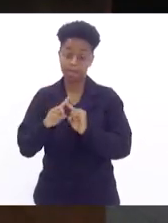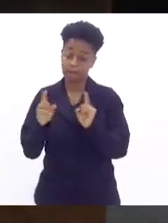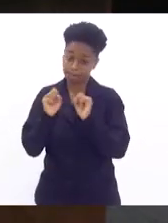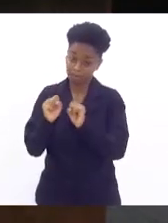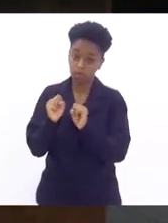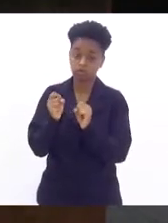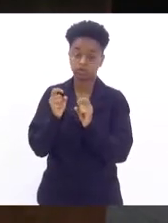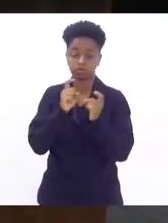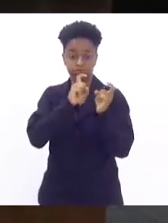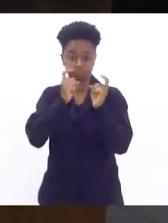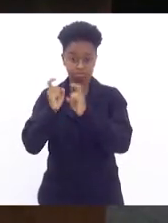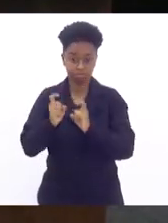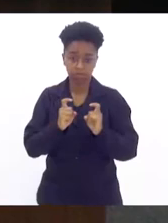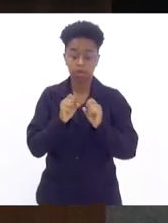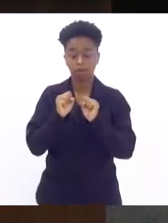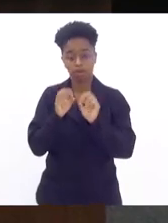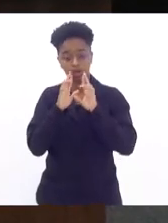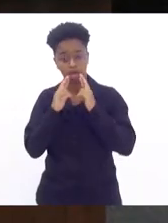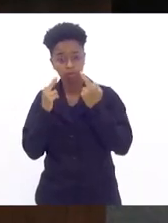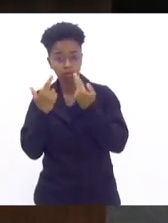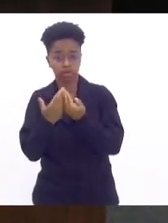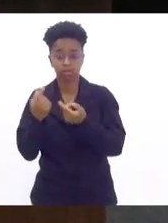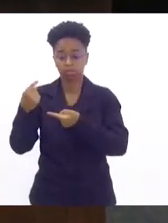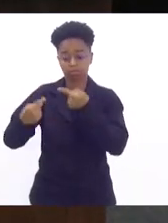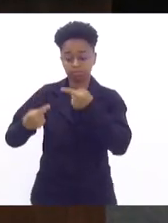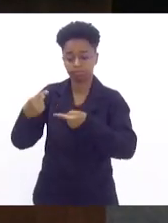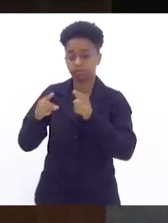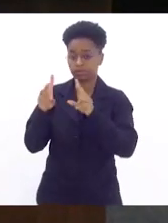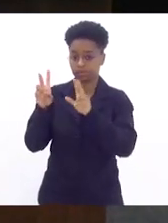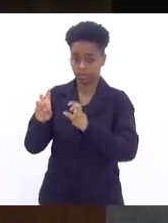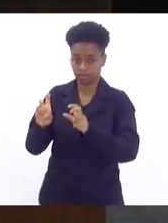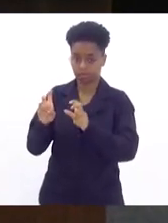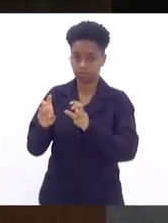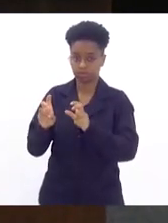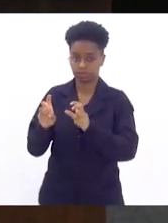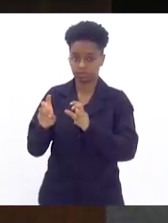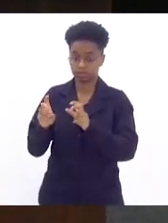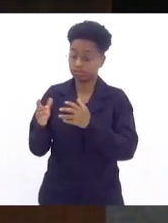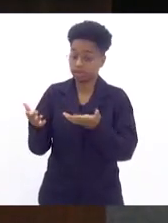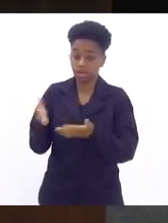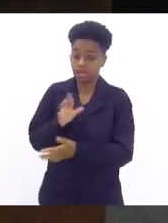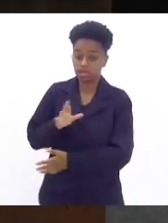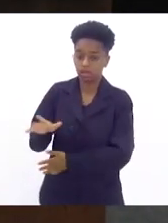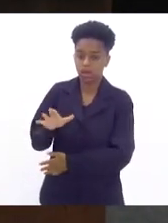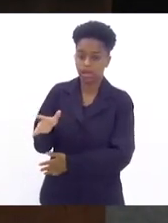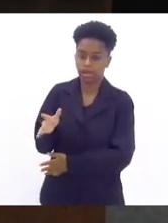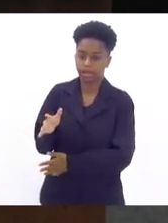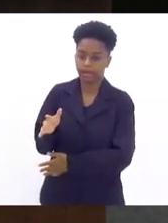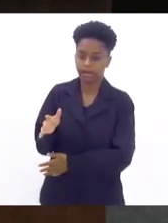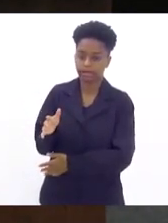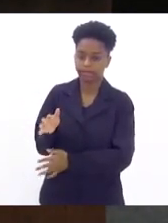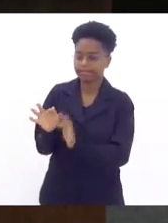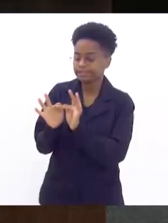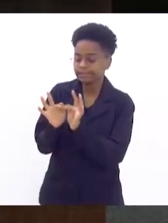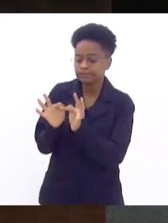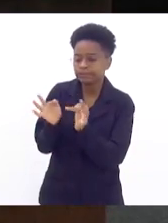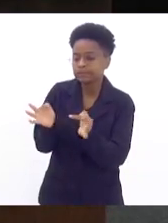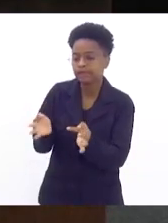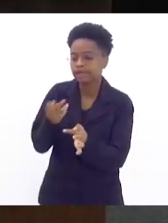reuniões para debater aquele tema e não é simplesmente dizer